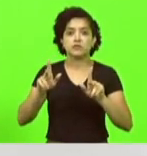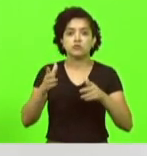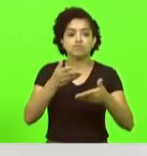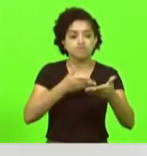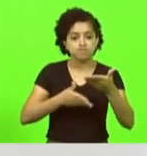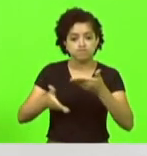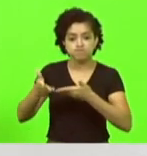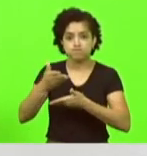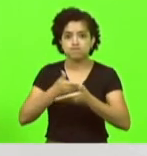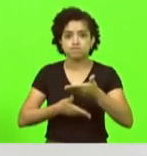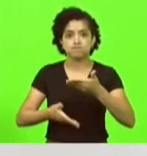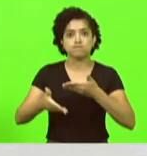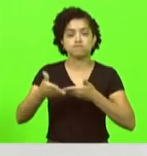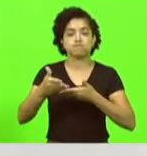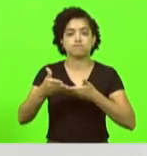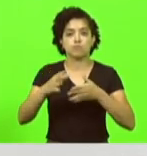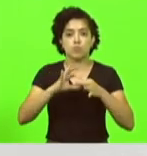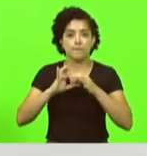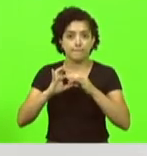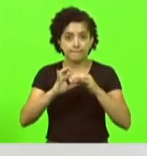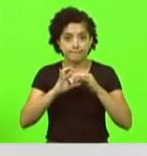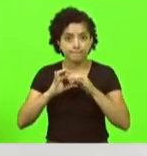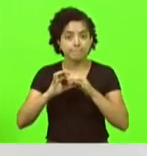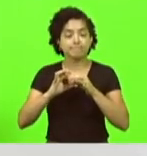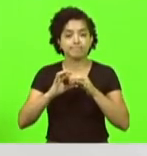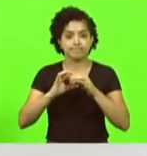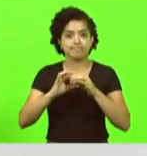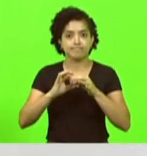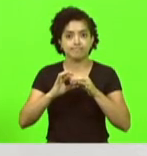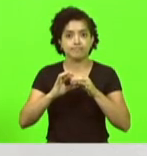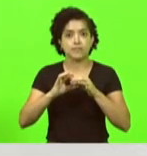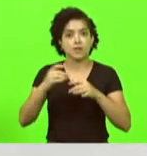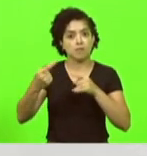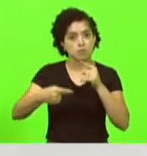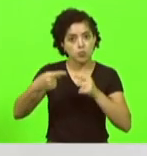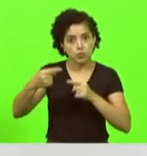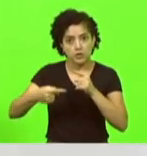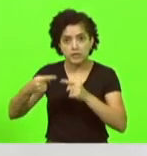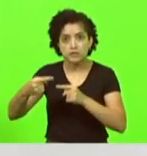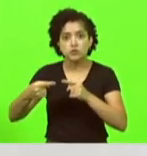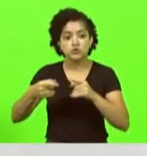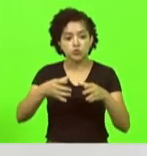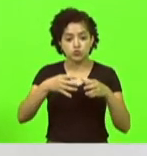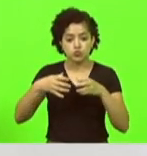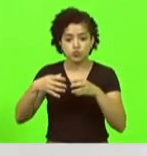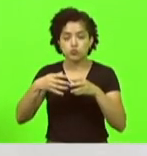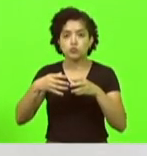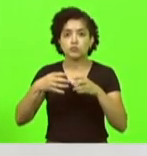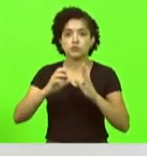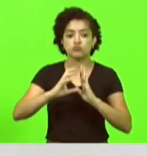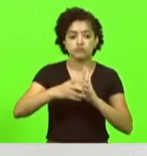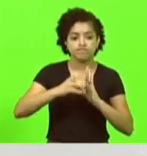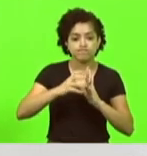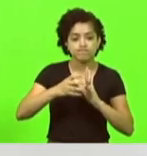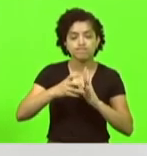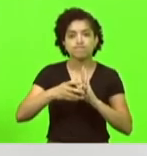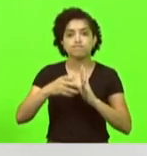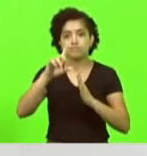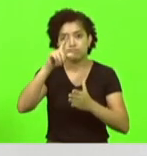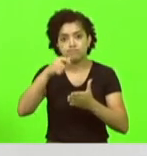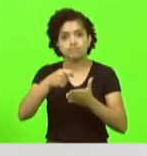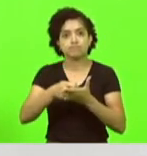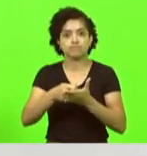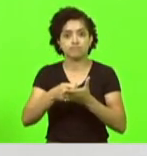onde a política e os poderes sentaram à mesma mesa para fazer os melhores e encaminhamentos um